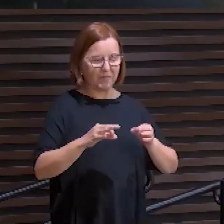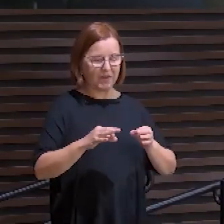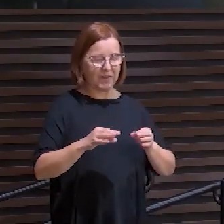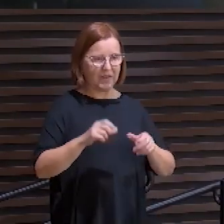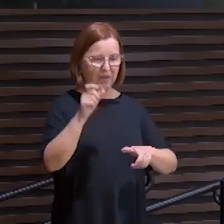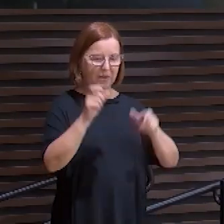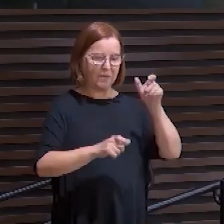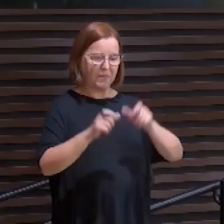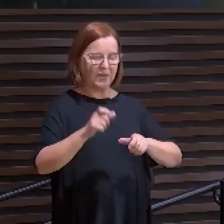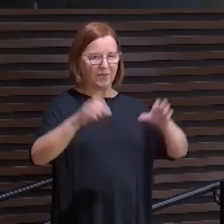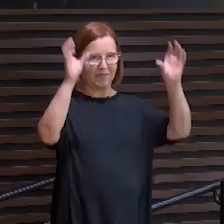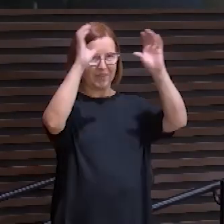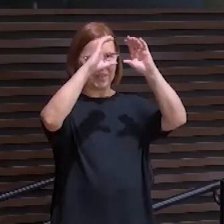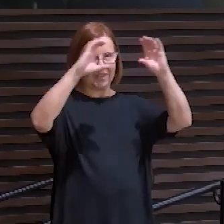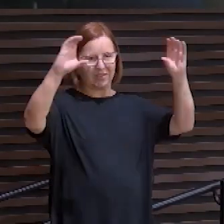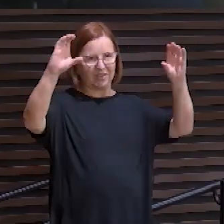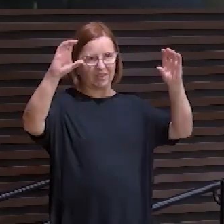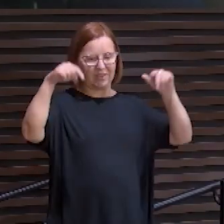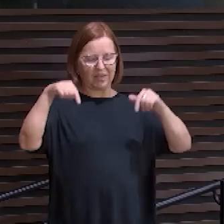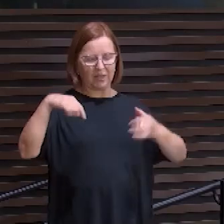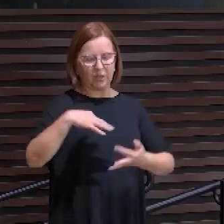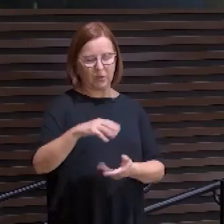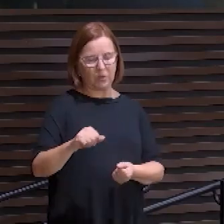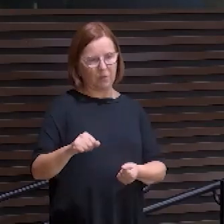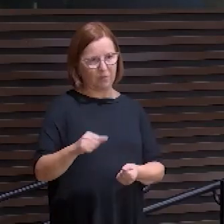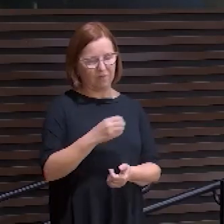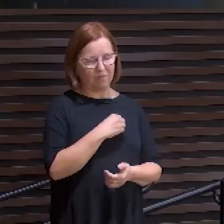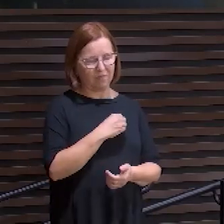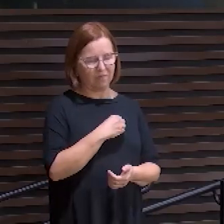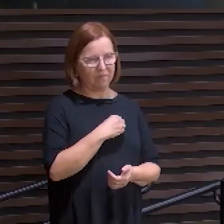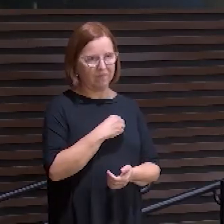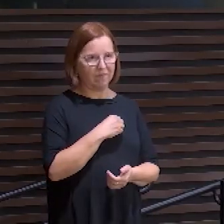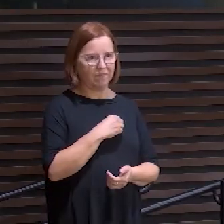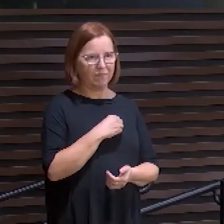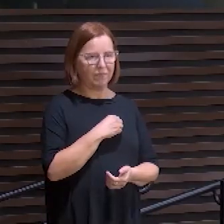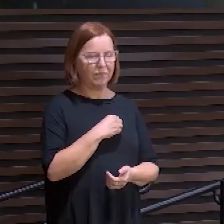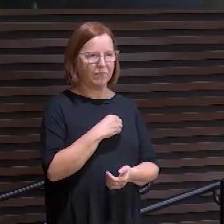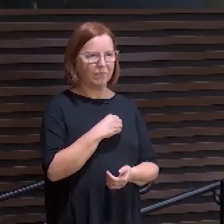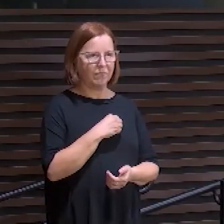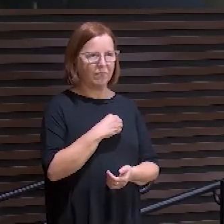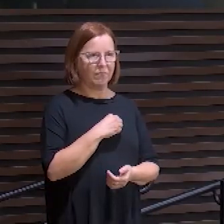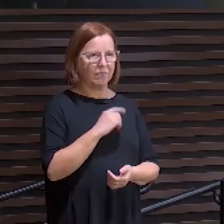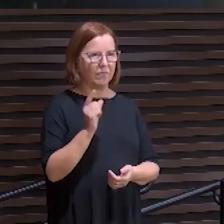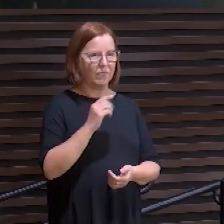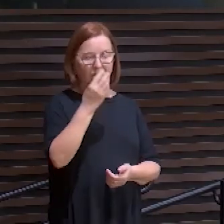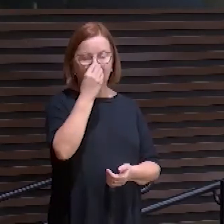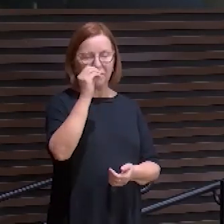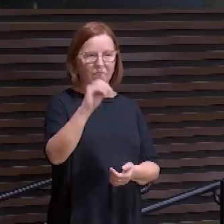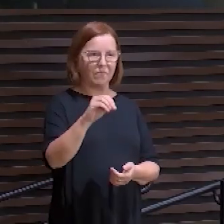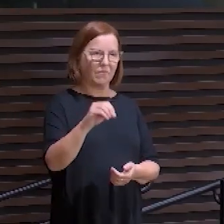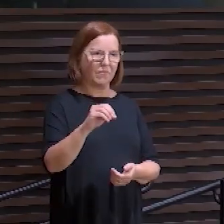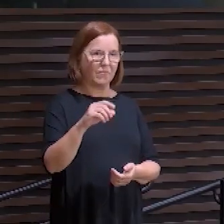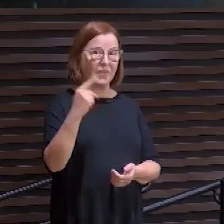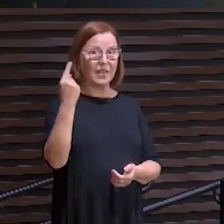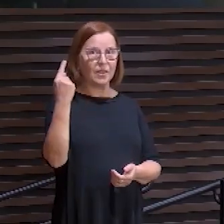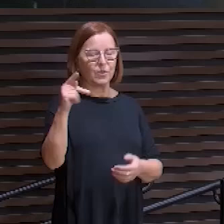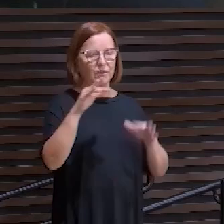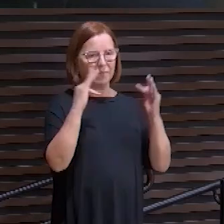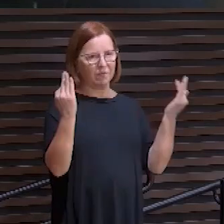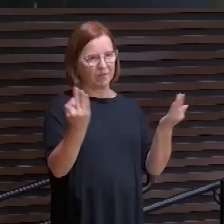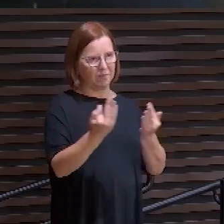cidadãos celestiais neste mundo caído. Não negligencie a sua família.